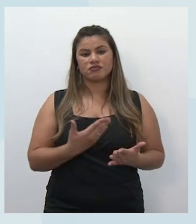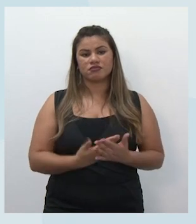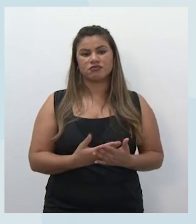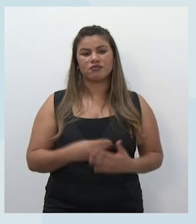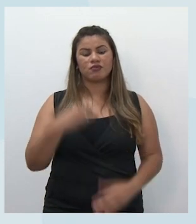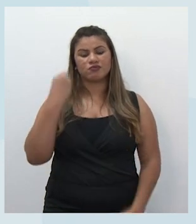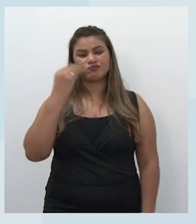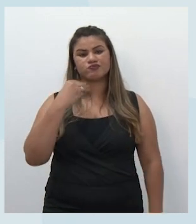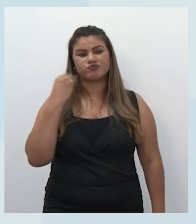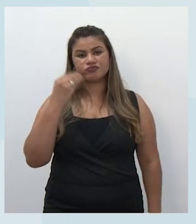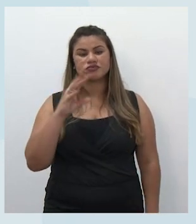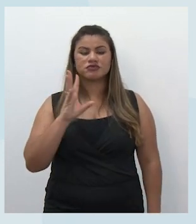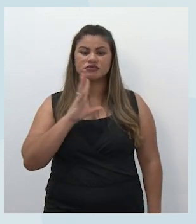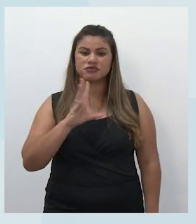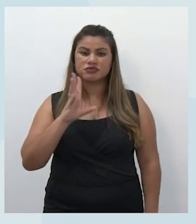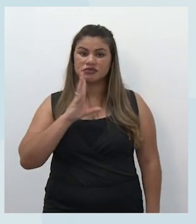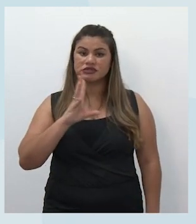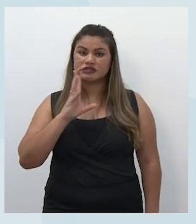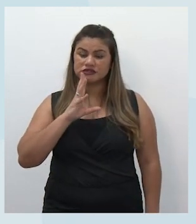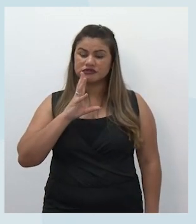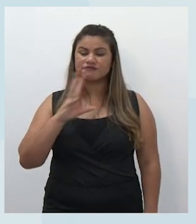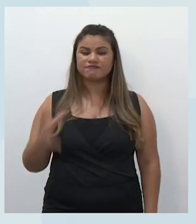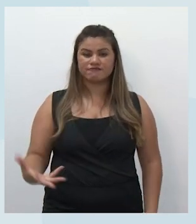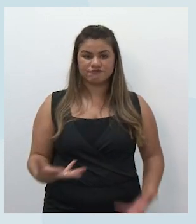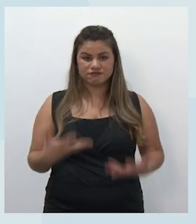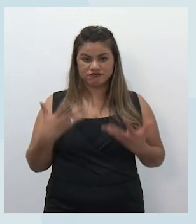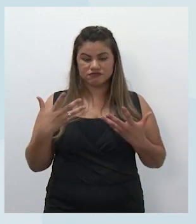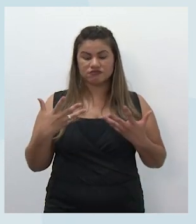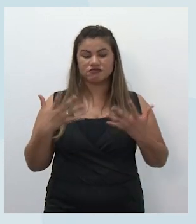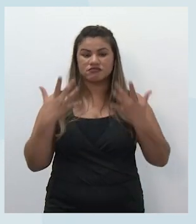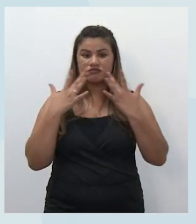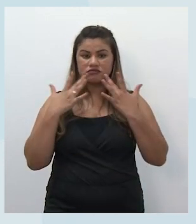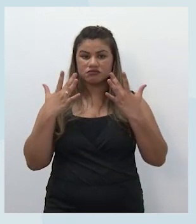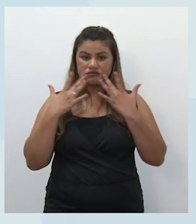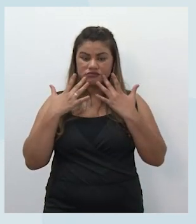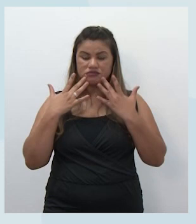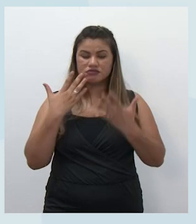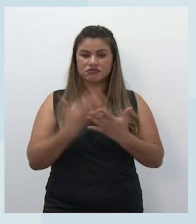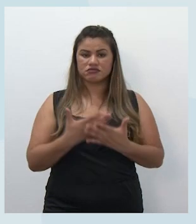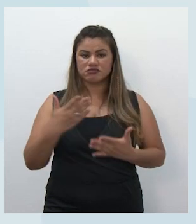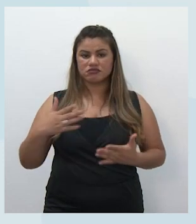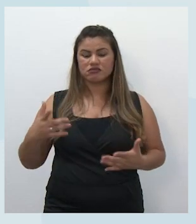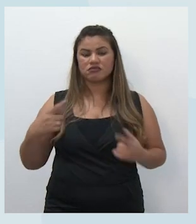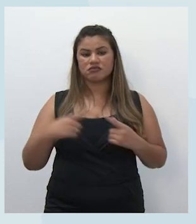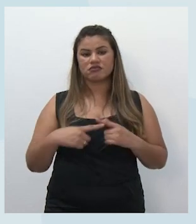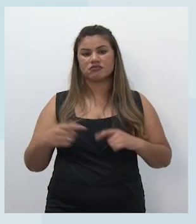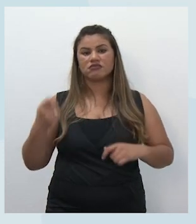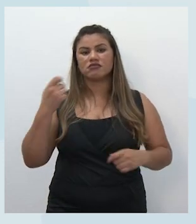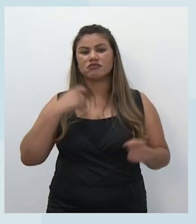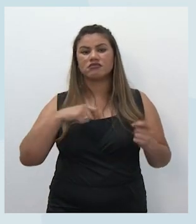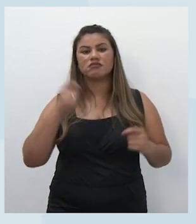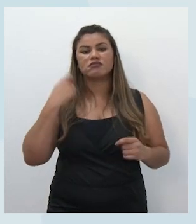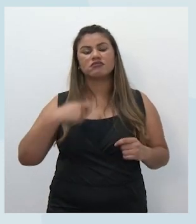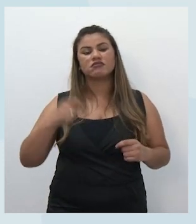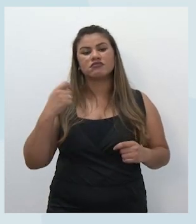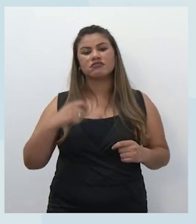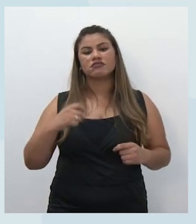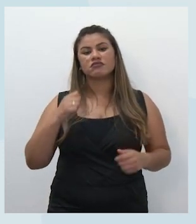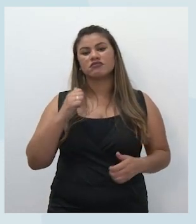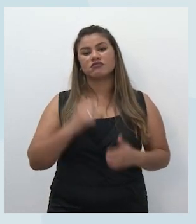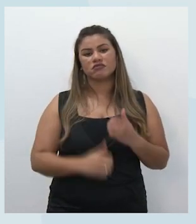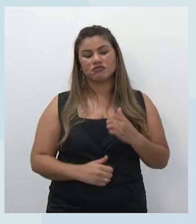experiência interessante e enriquecedora para a atuação dos estudantes, como atores, jogadores e ou